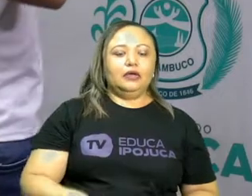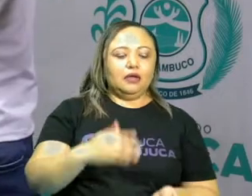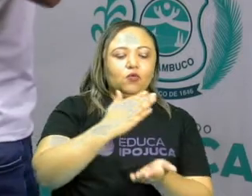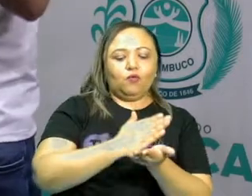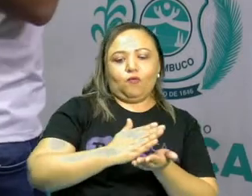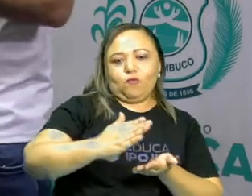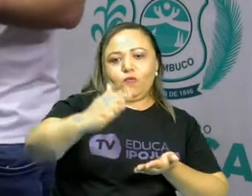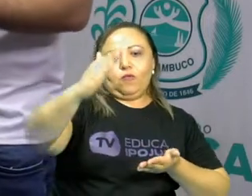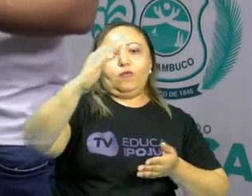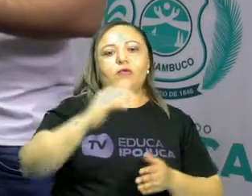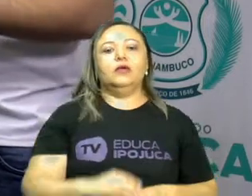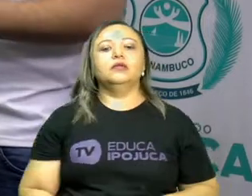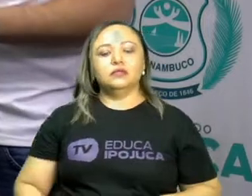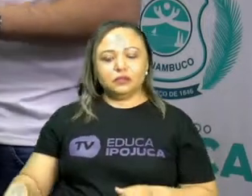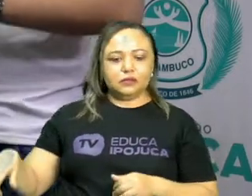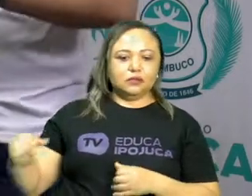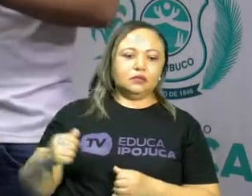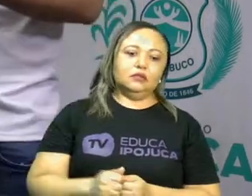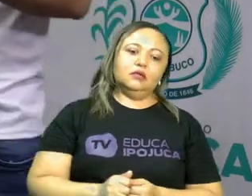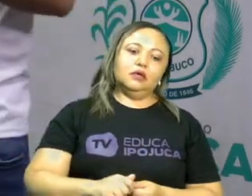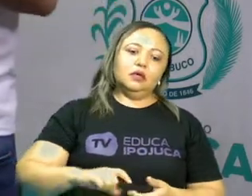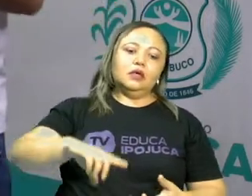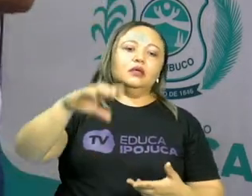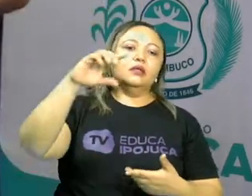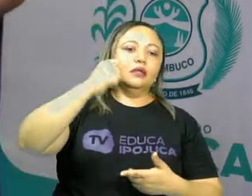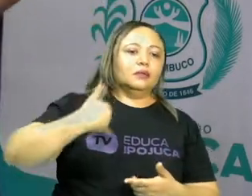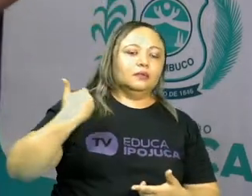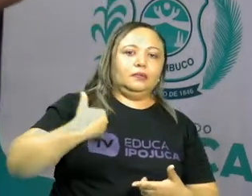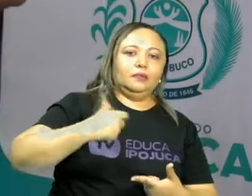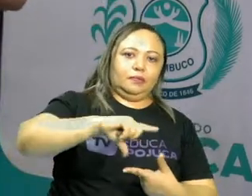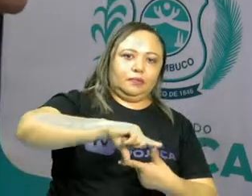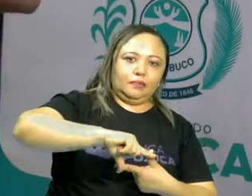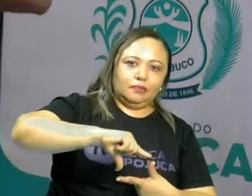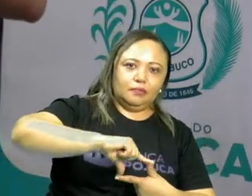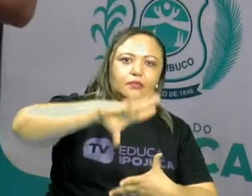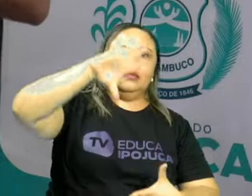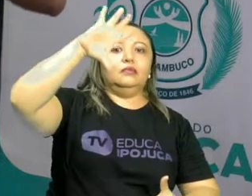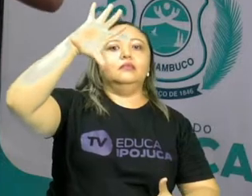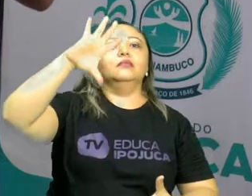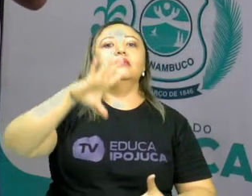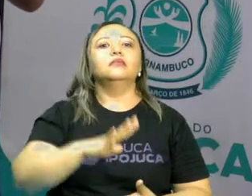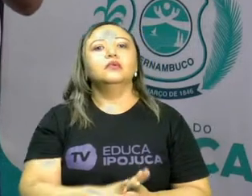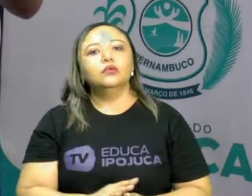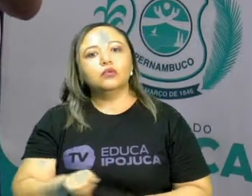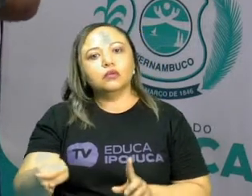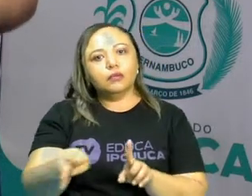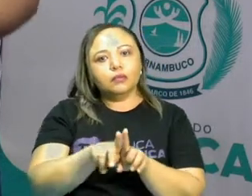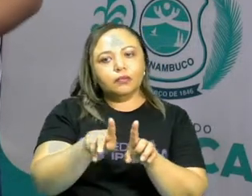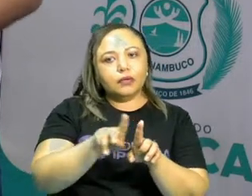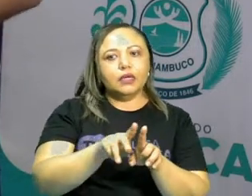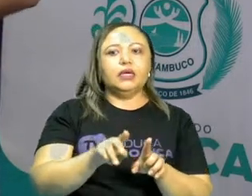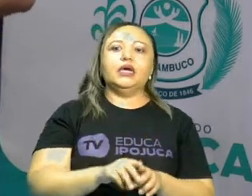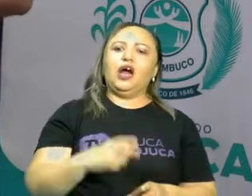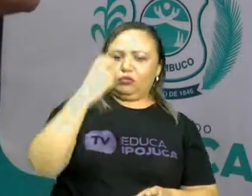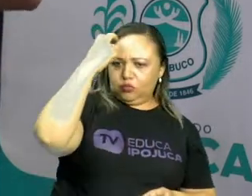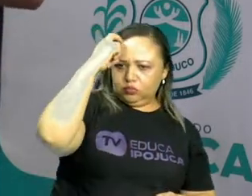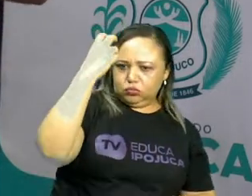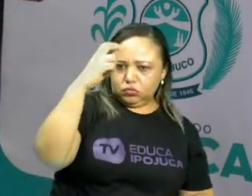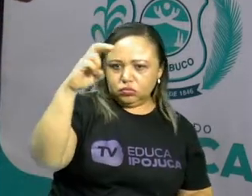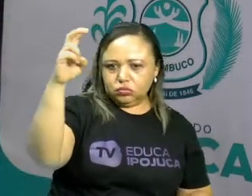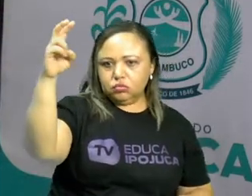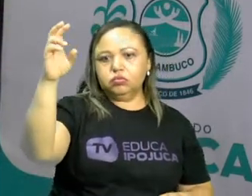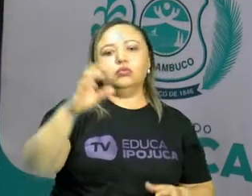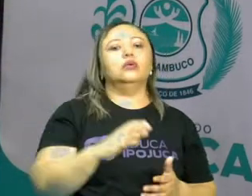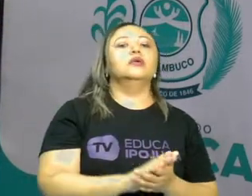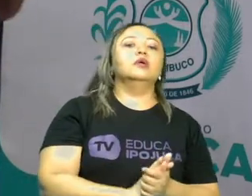pediu o fim da Idade Média o renascimento do então assim a questão do renascimento cultural as